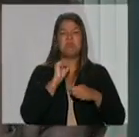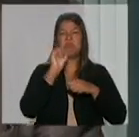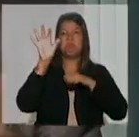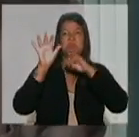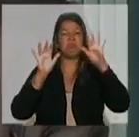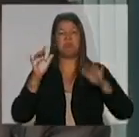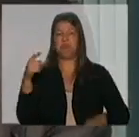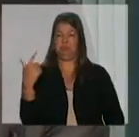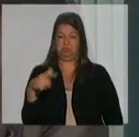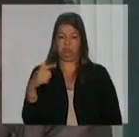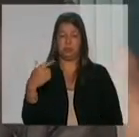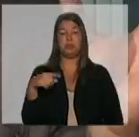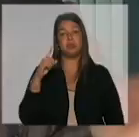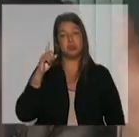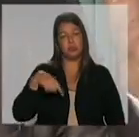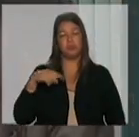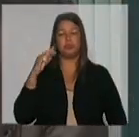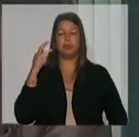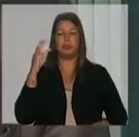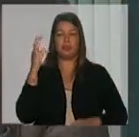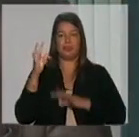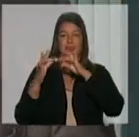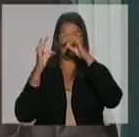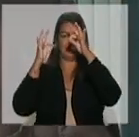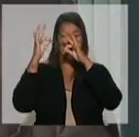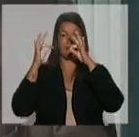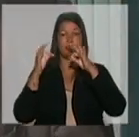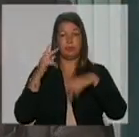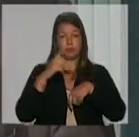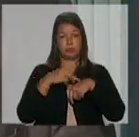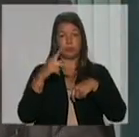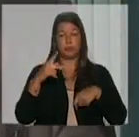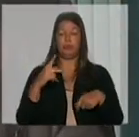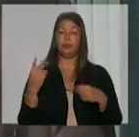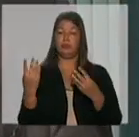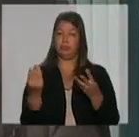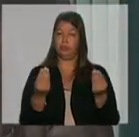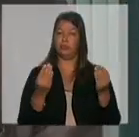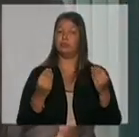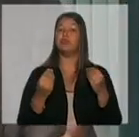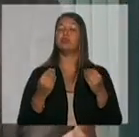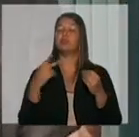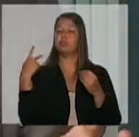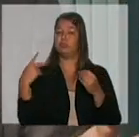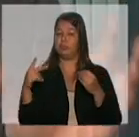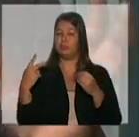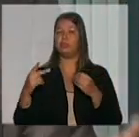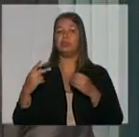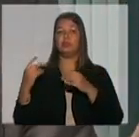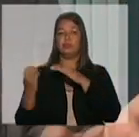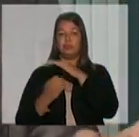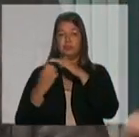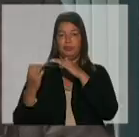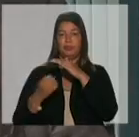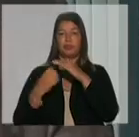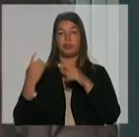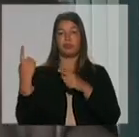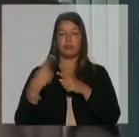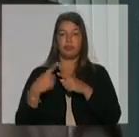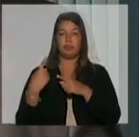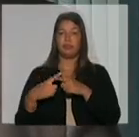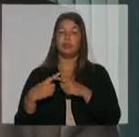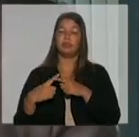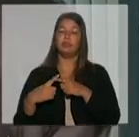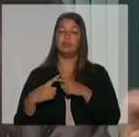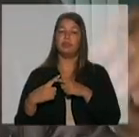não suja, não faz nada disso, entendeu? Elas usam tecnologia. Então, a Petrobras usa muito dessas empresas, lança